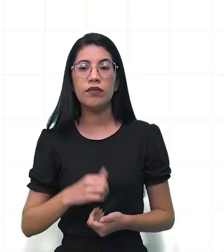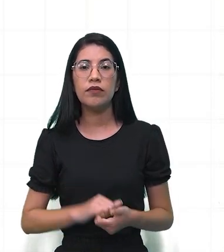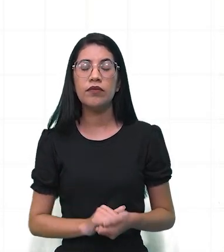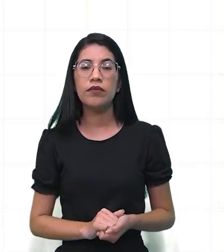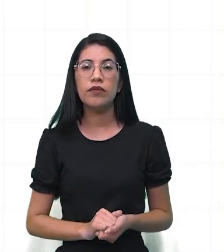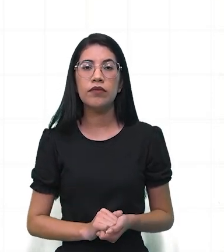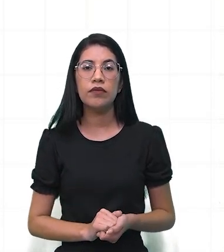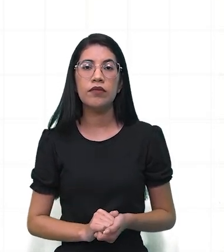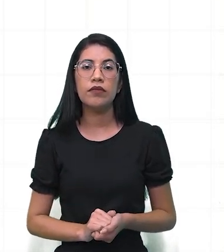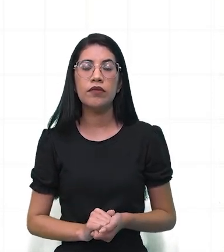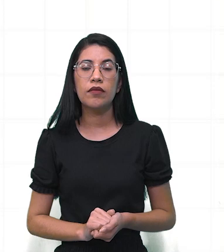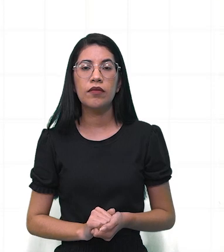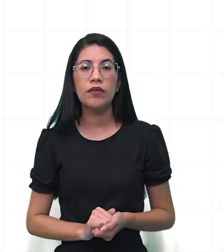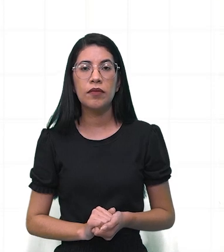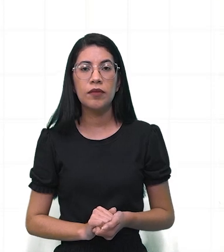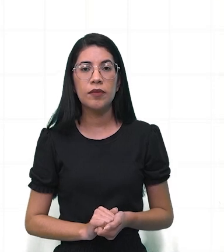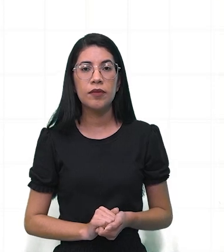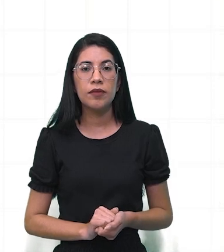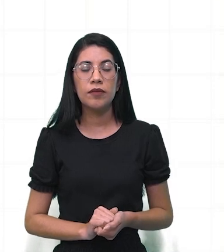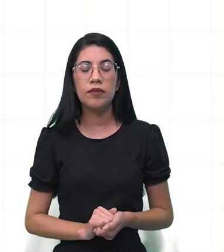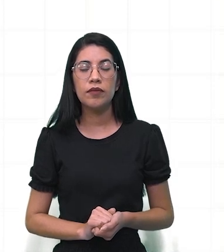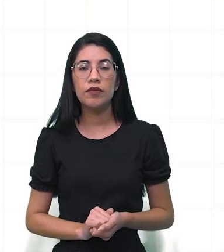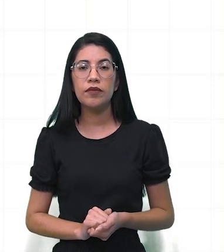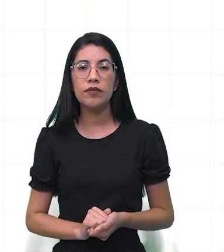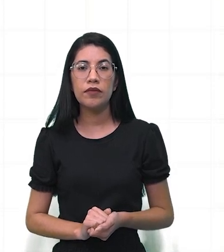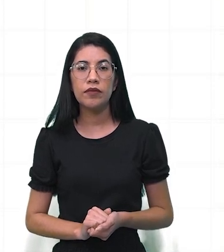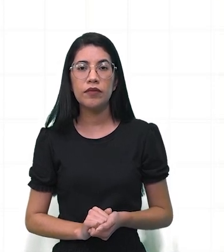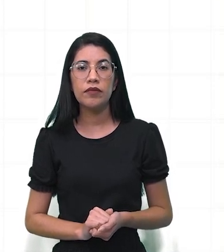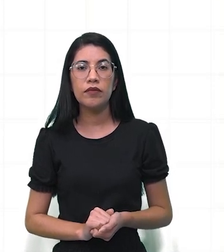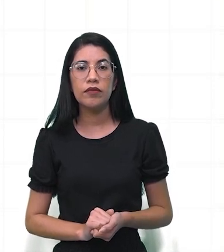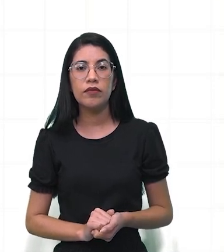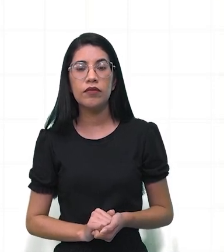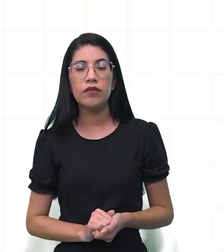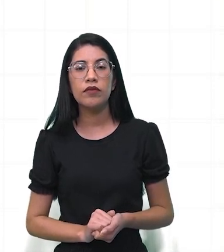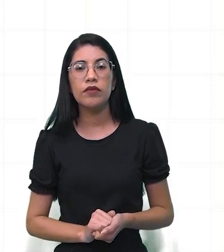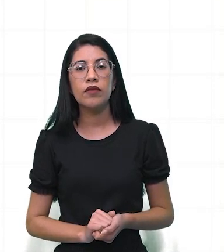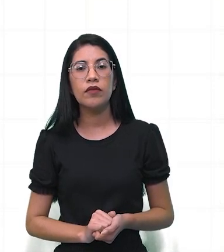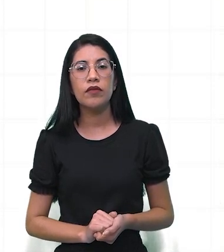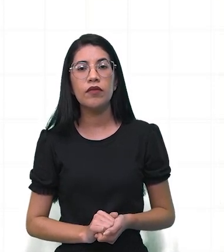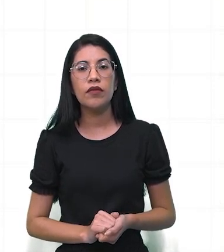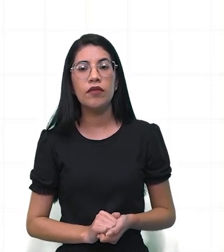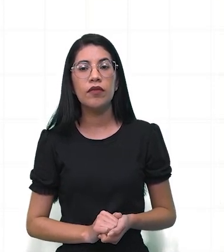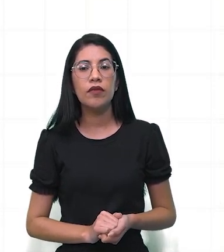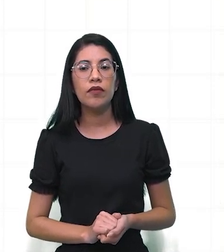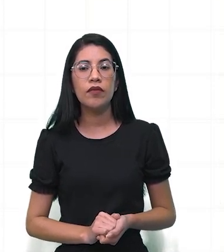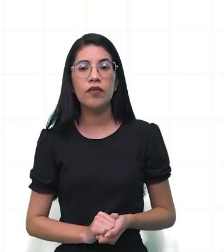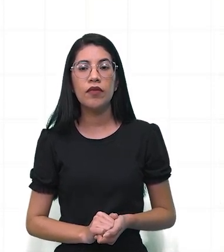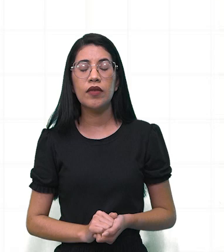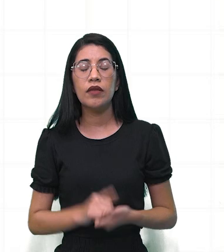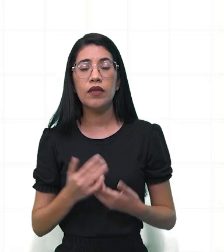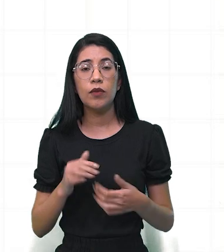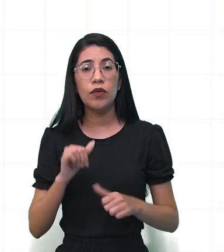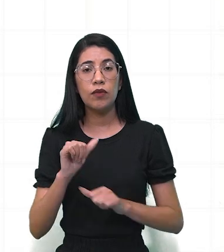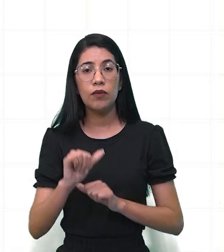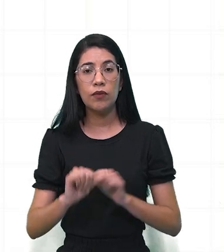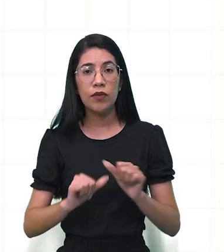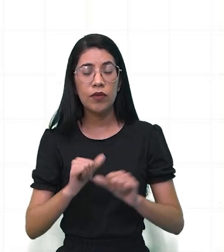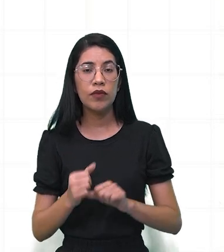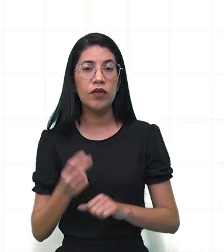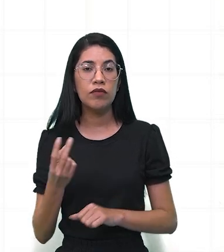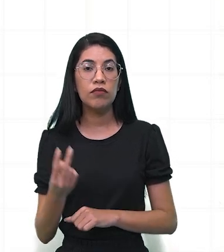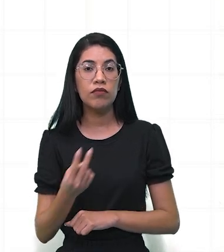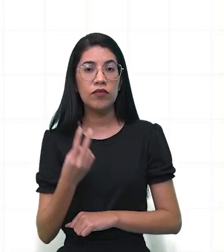proporção do dobro, tá? Então, nesse caso, como eu alterei